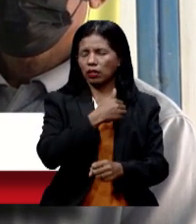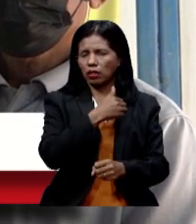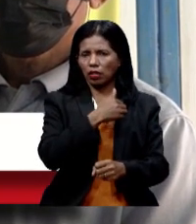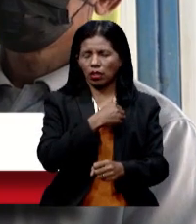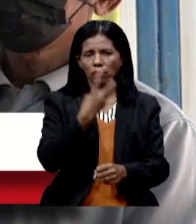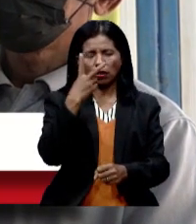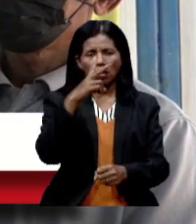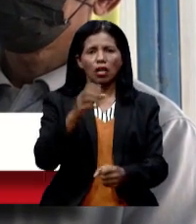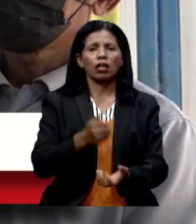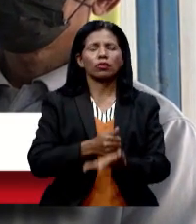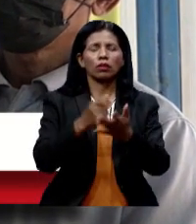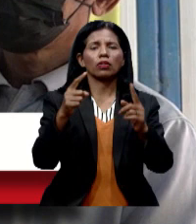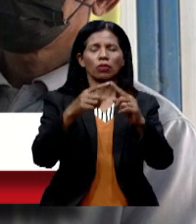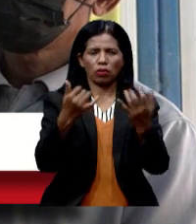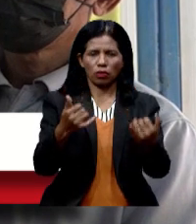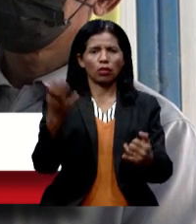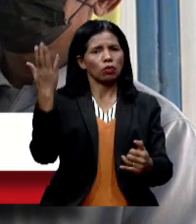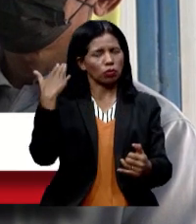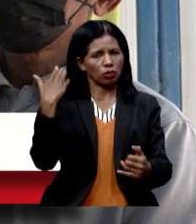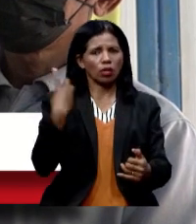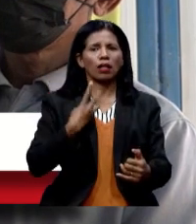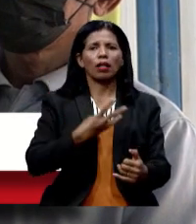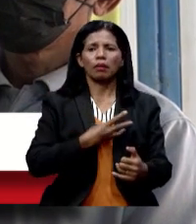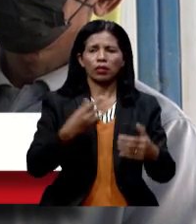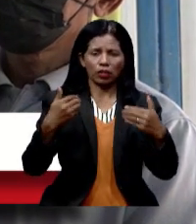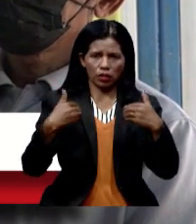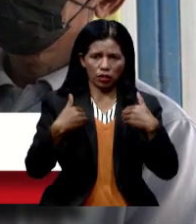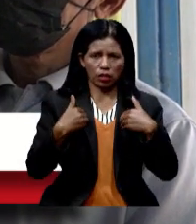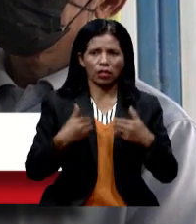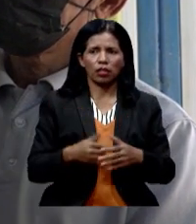ora. Uluk, amiha,